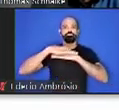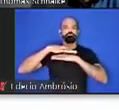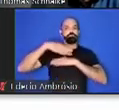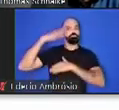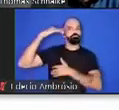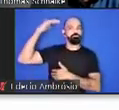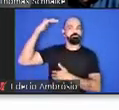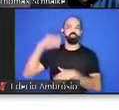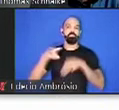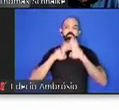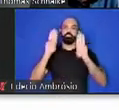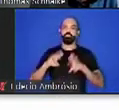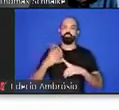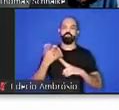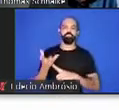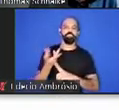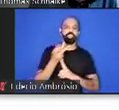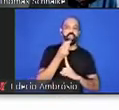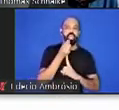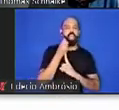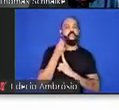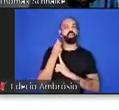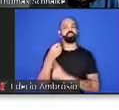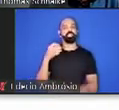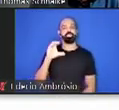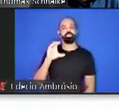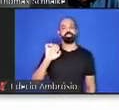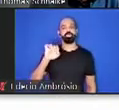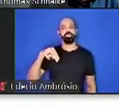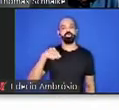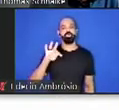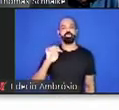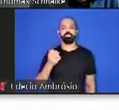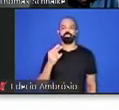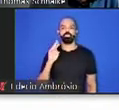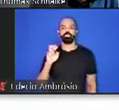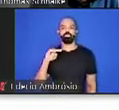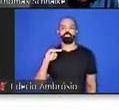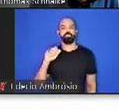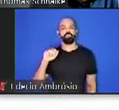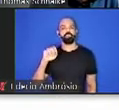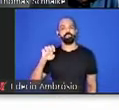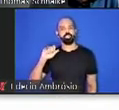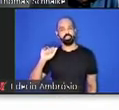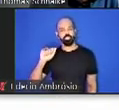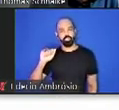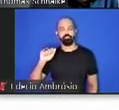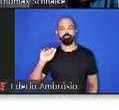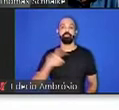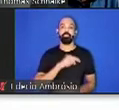de Arte Contemporânea, o Hamburger Bahnhof, e aqui